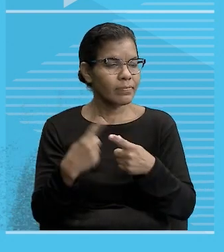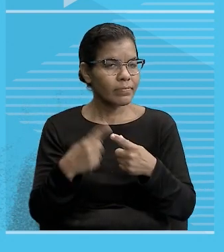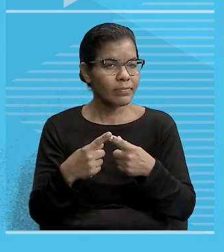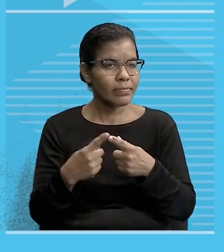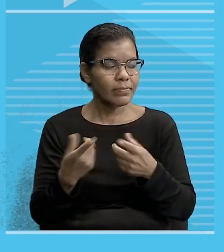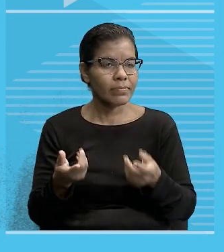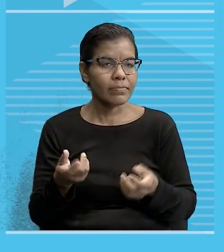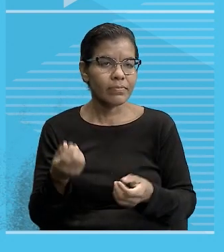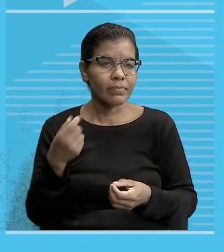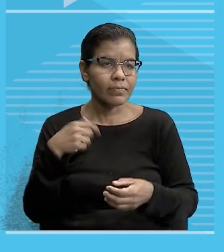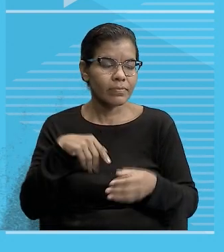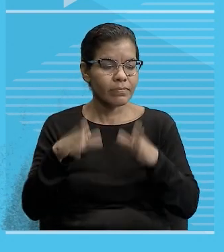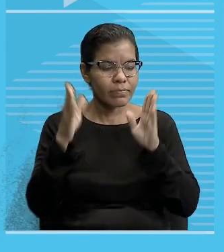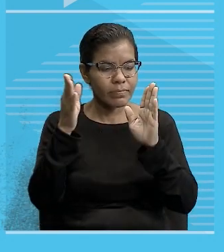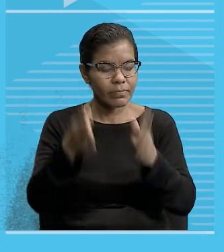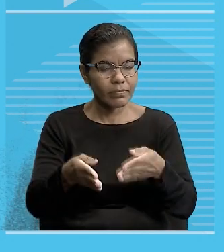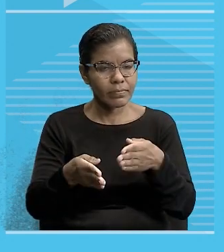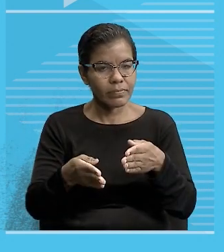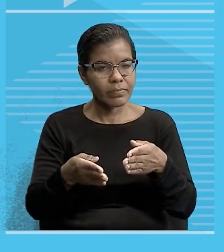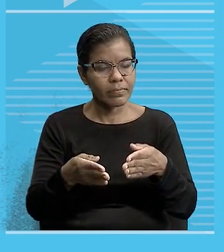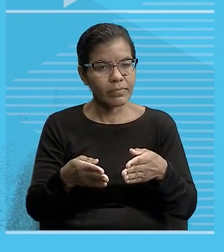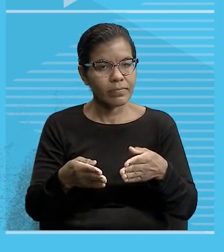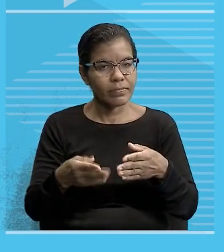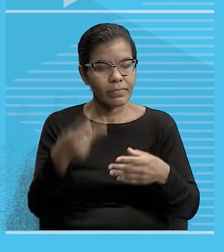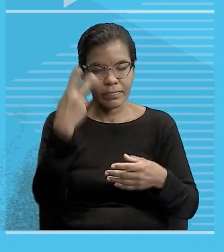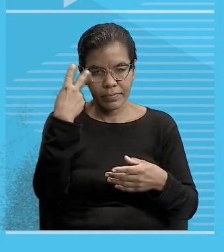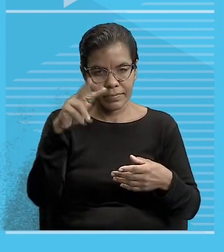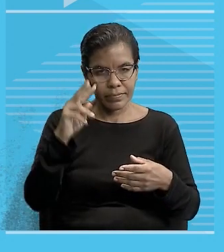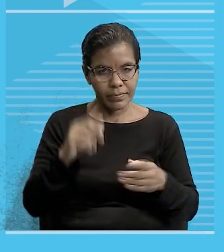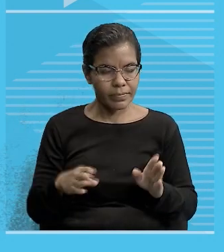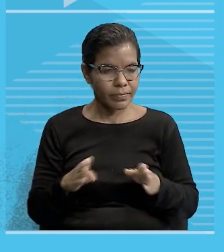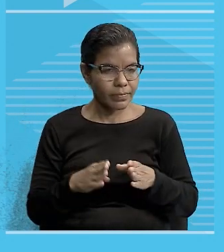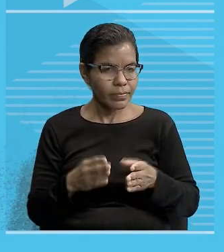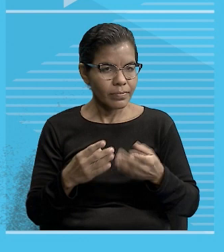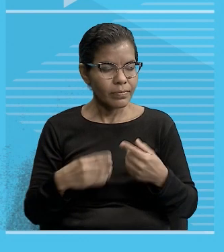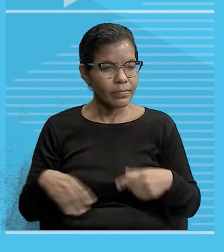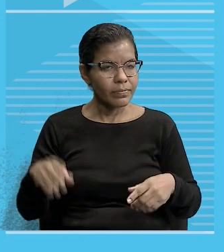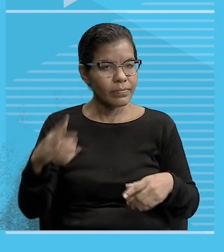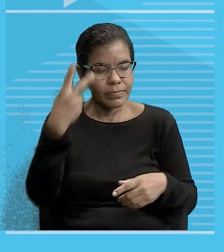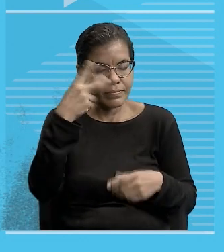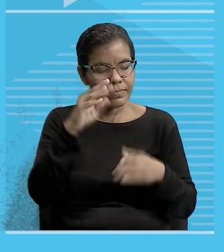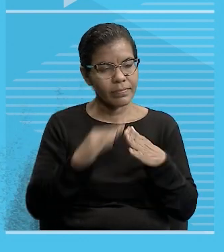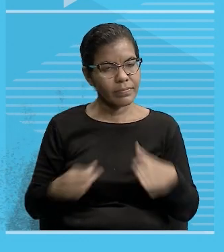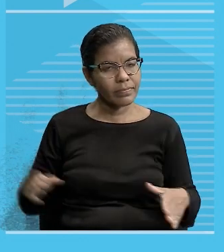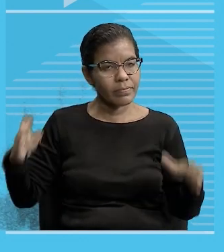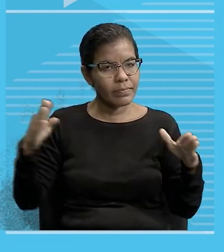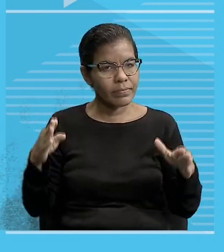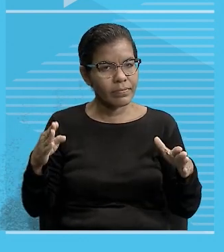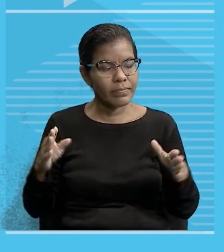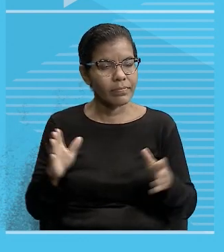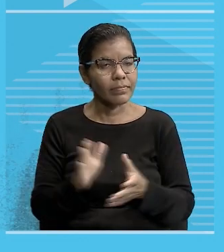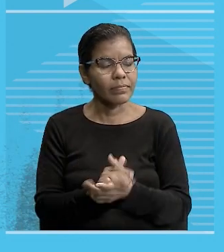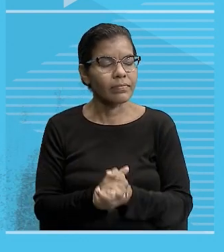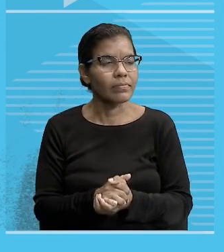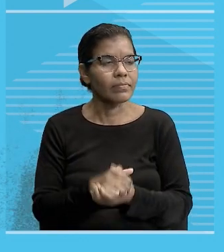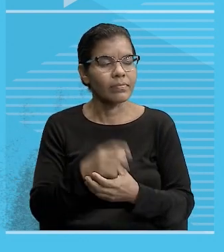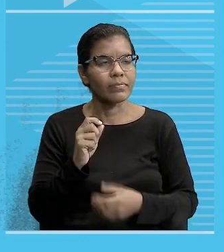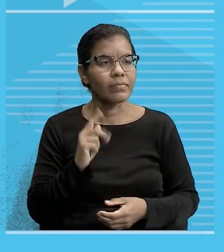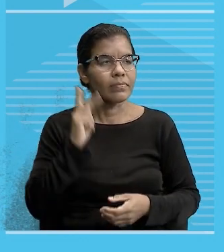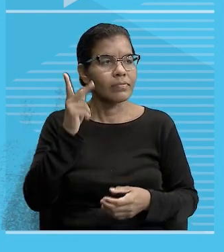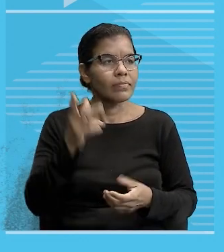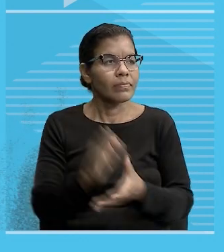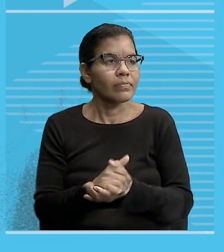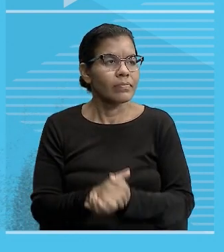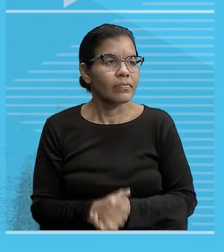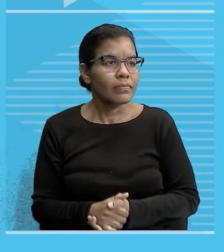porque eu vou focar nessa visão micro e nessa visão macro Ok vamos lá